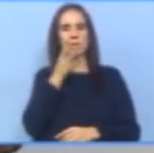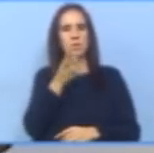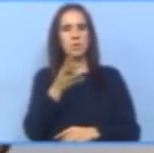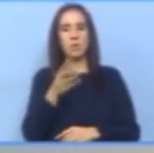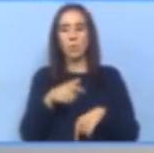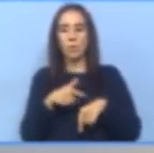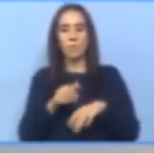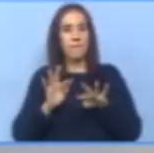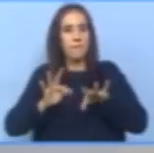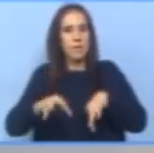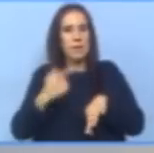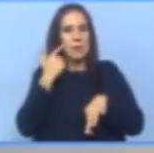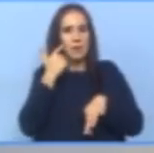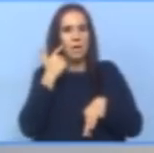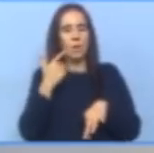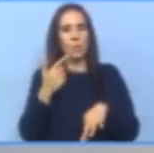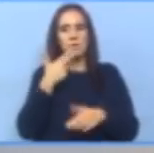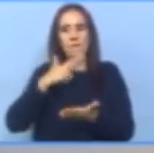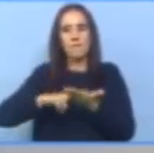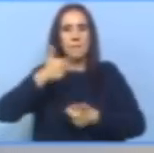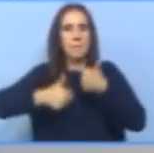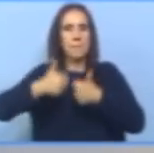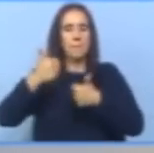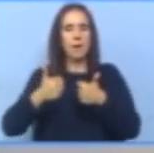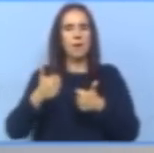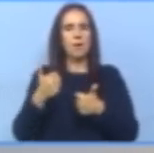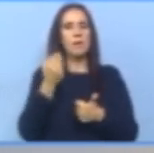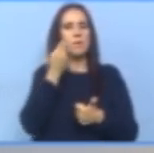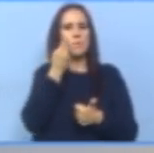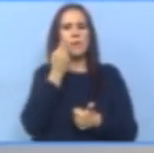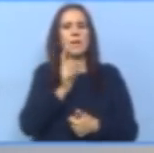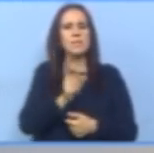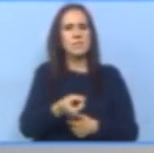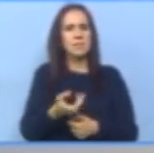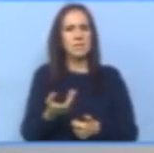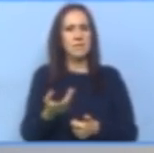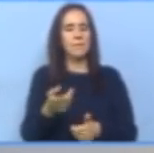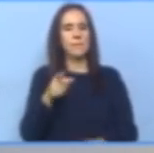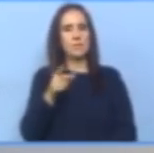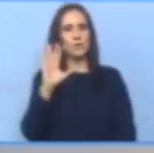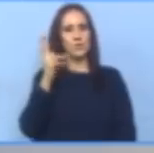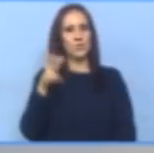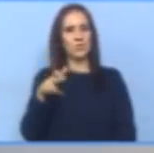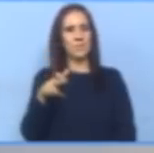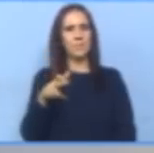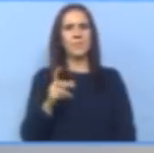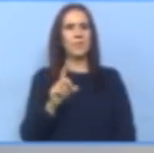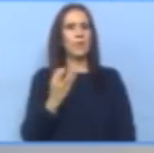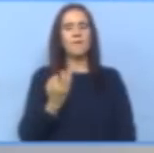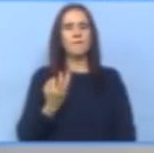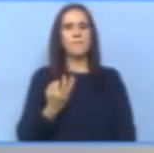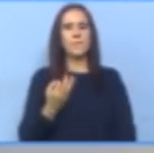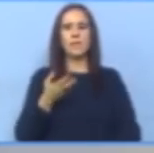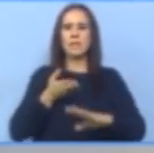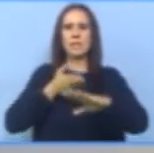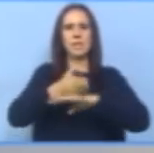for o momento final, quando se vai jogar a verdade, ela vai-se jogar a partir de quê? E surge isto. Não é de facto aquela relação